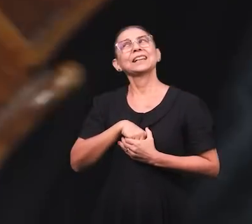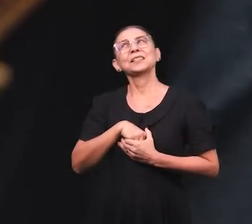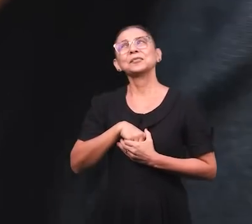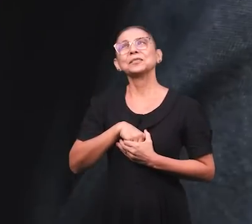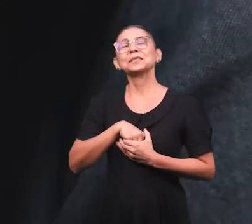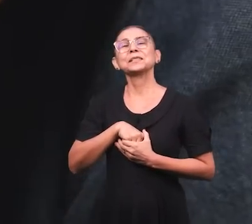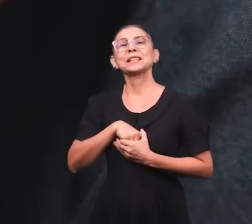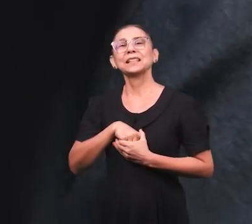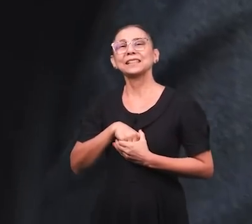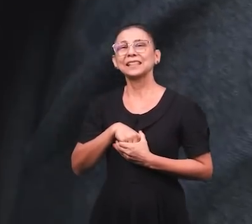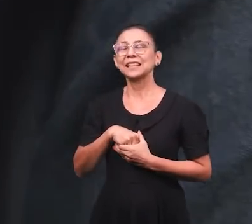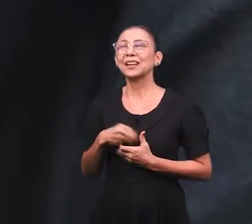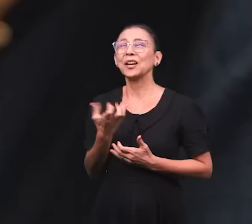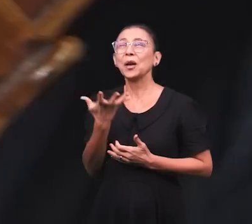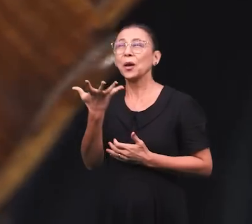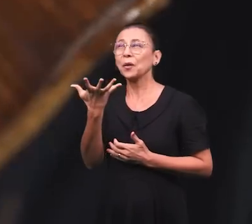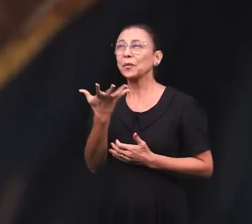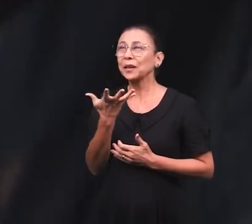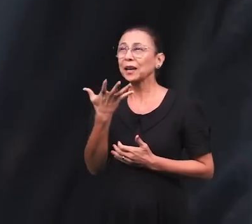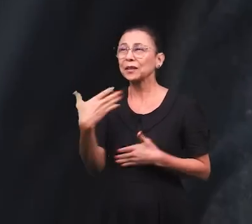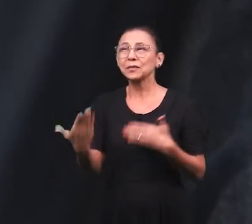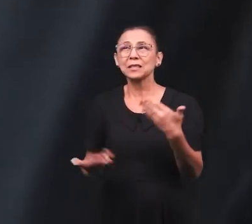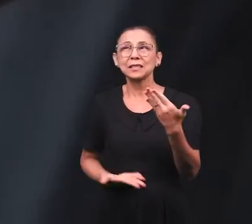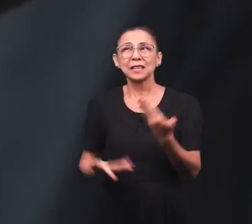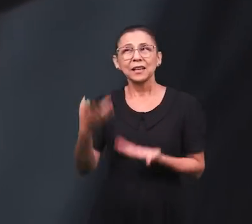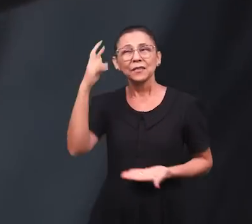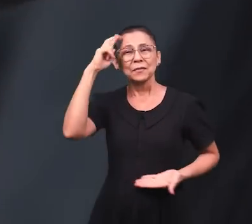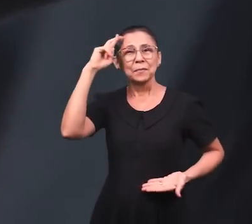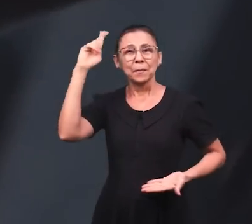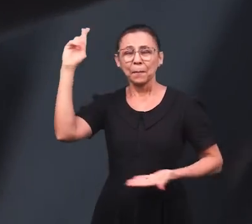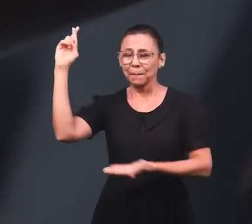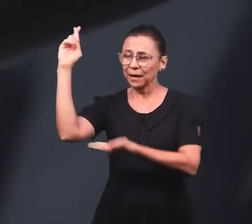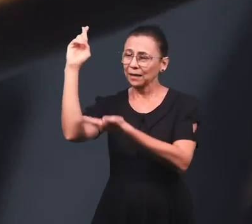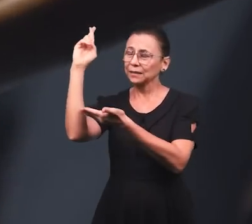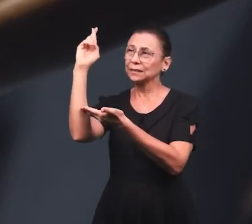conheces. Quero servir-te